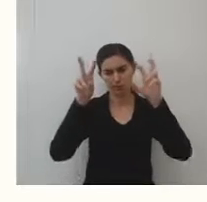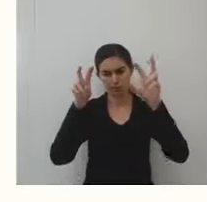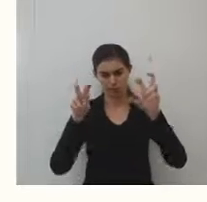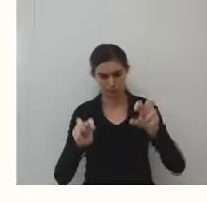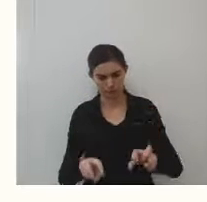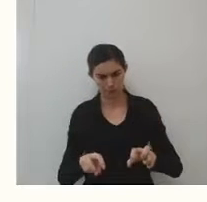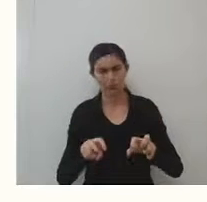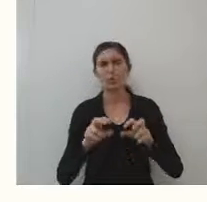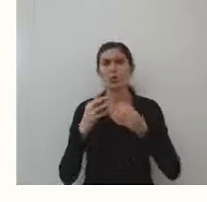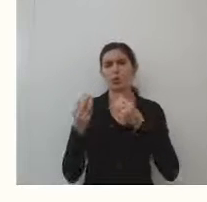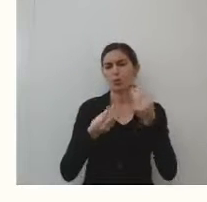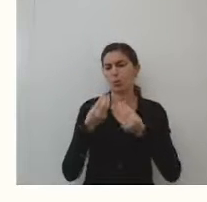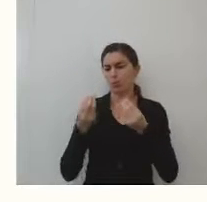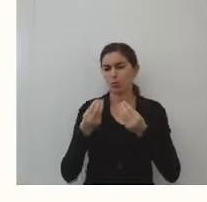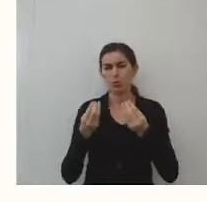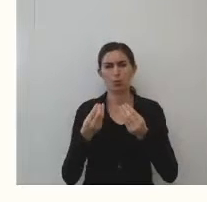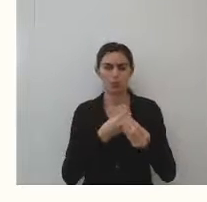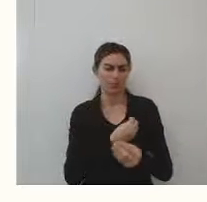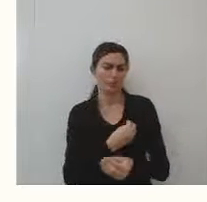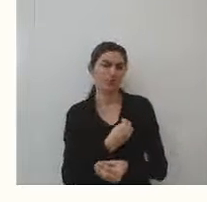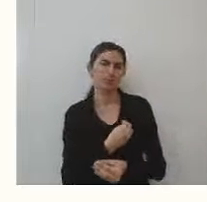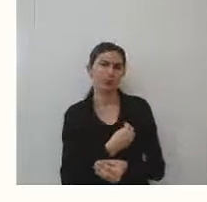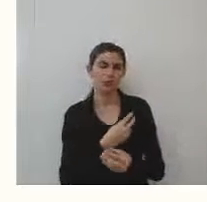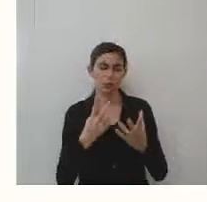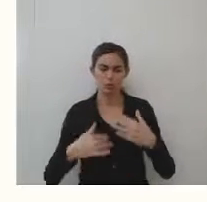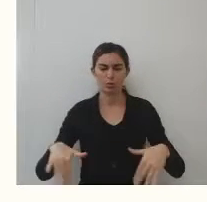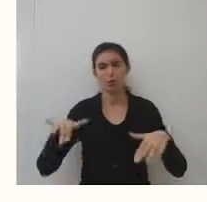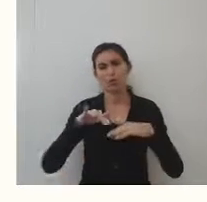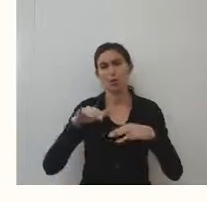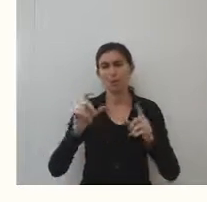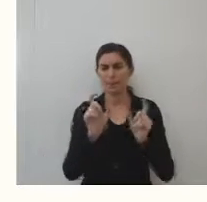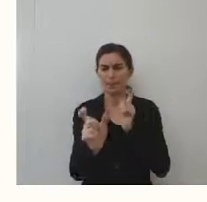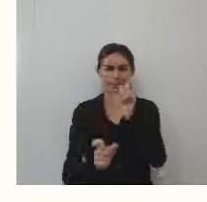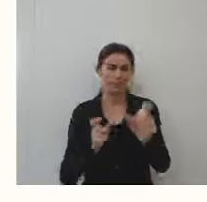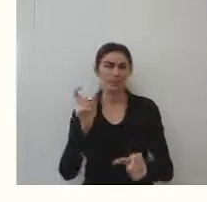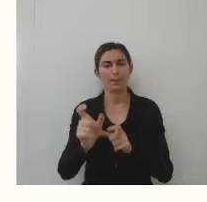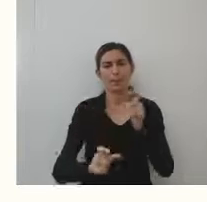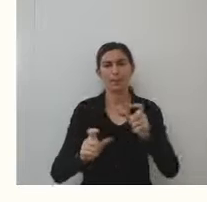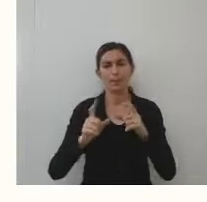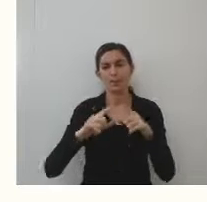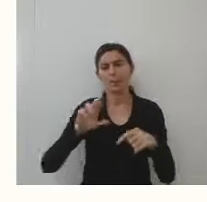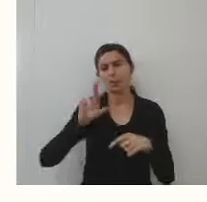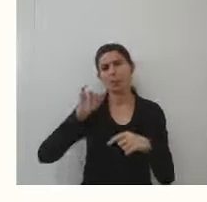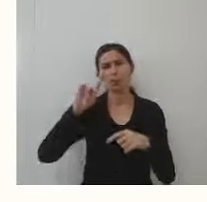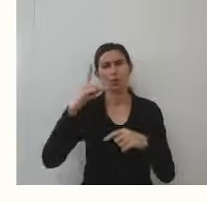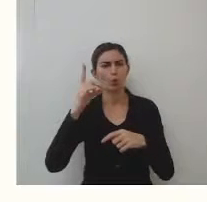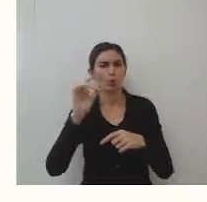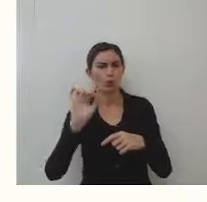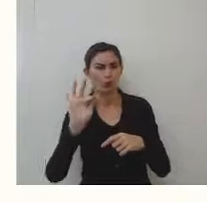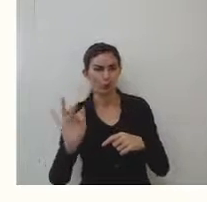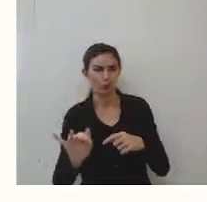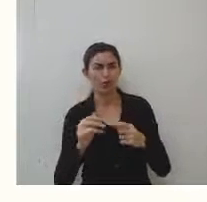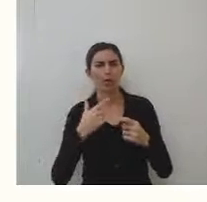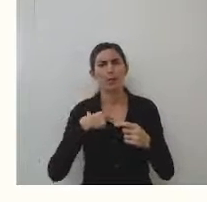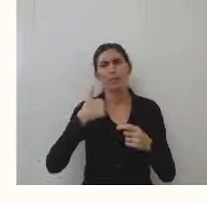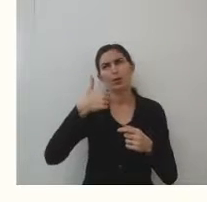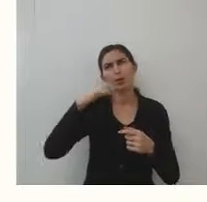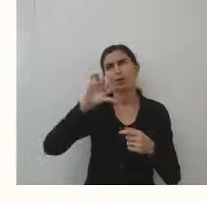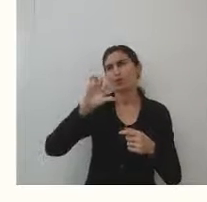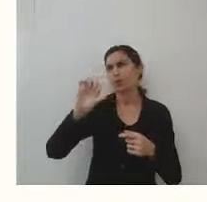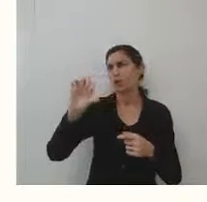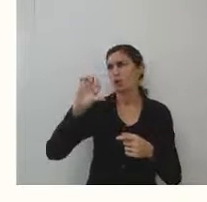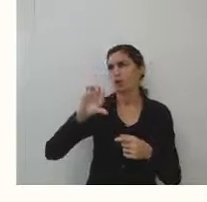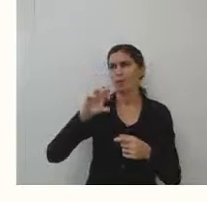conteúdos e na forma de ser vivida, tanto quanto a palavra. Rudolf Laban, 1990.